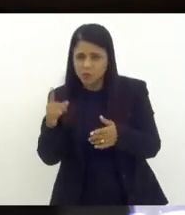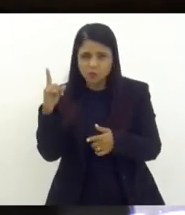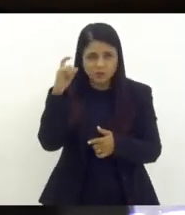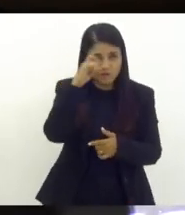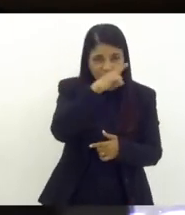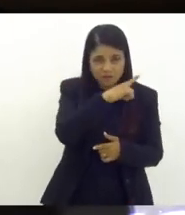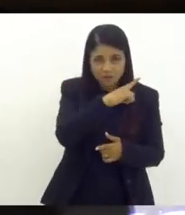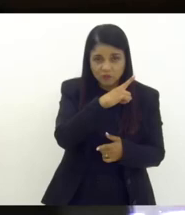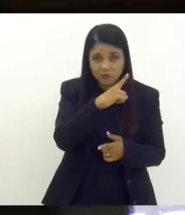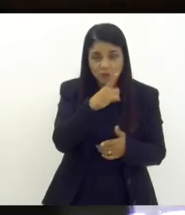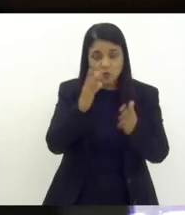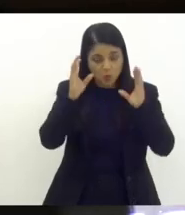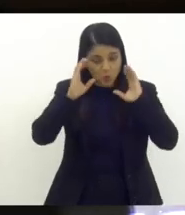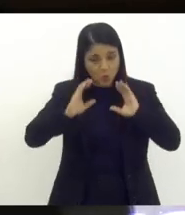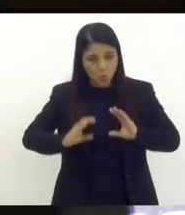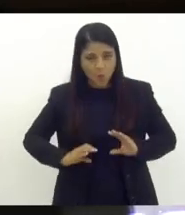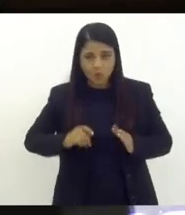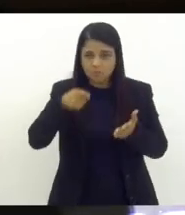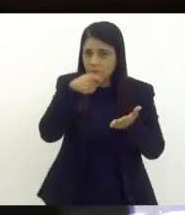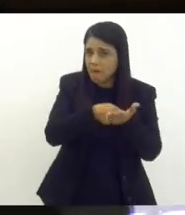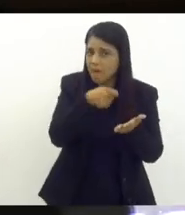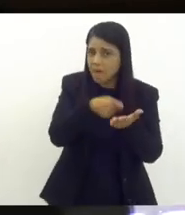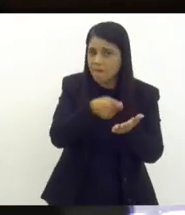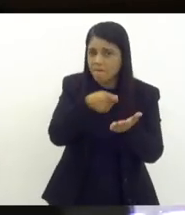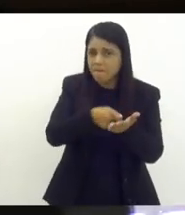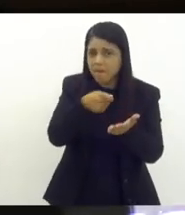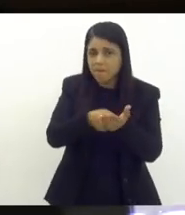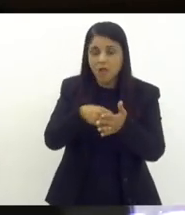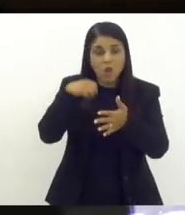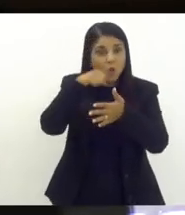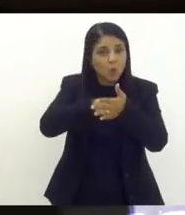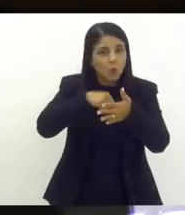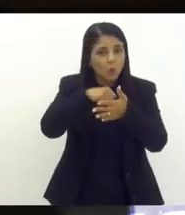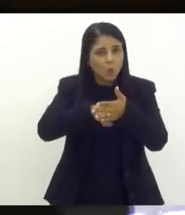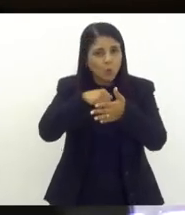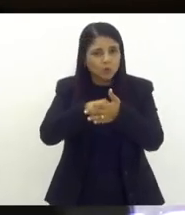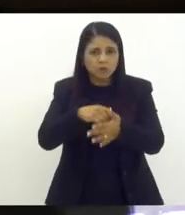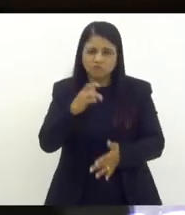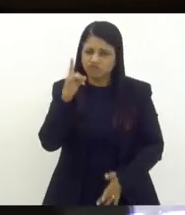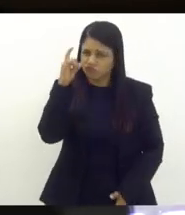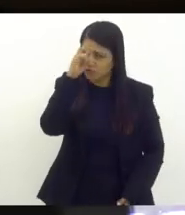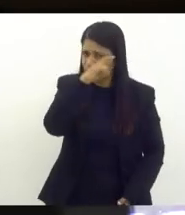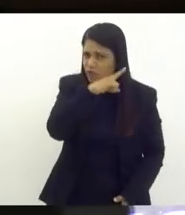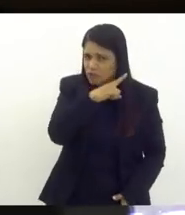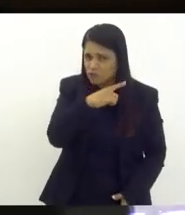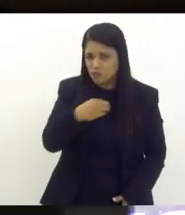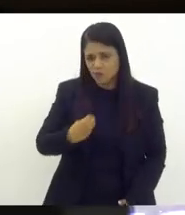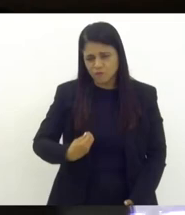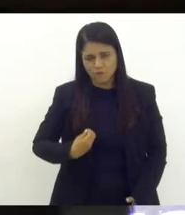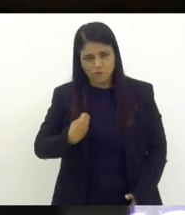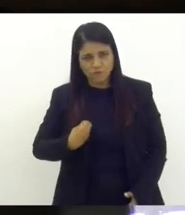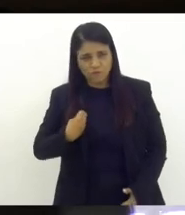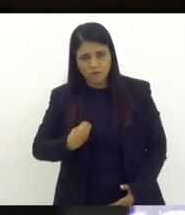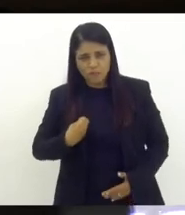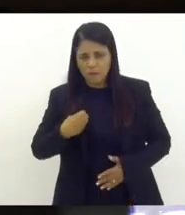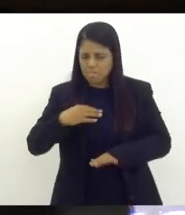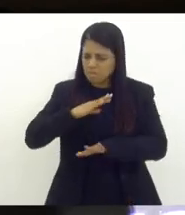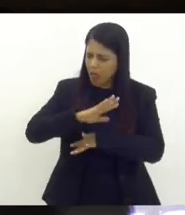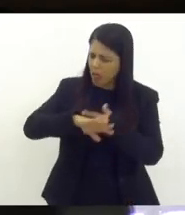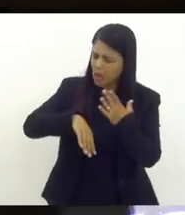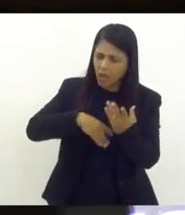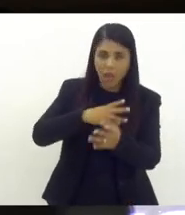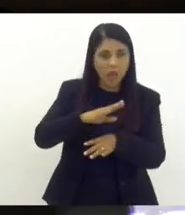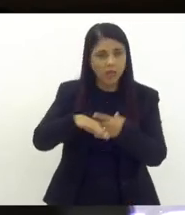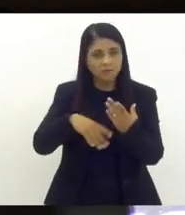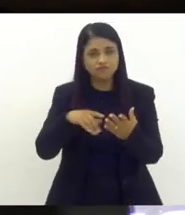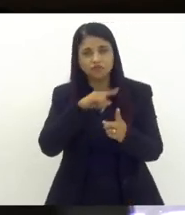comportamento tão cobrado não há luta tão difícil não há vida tão atropelada não